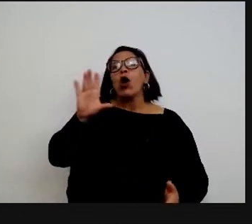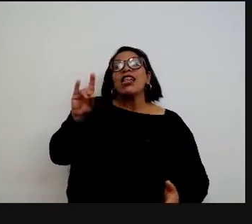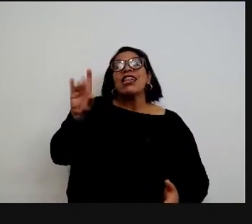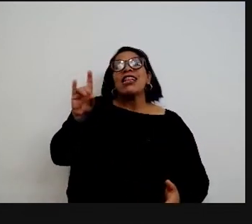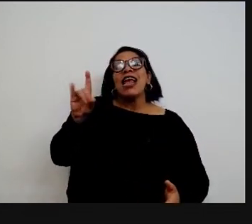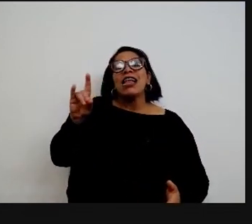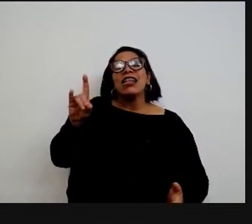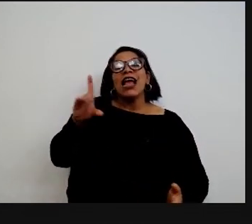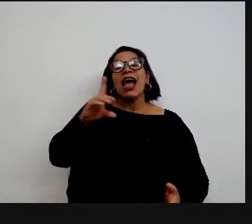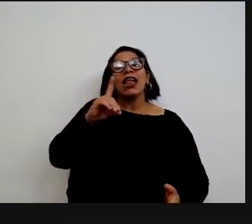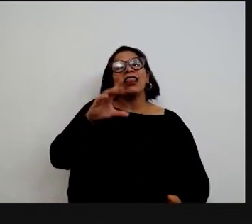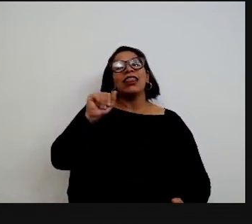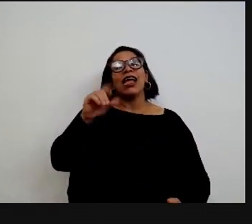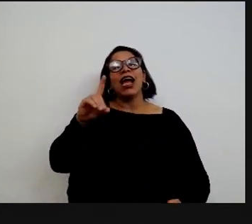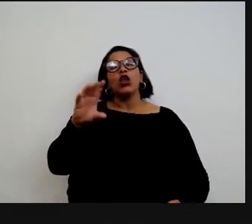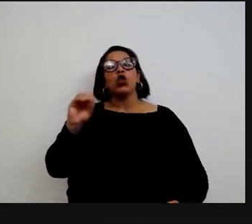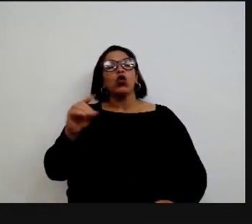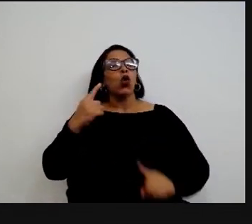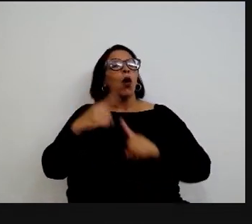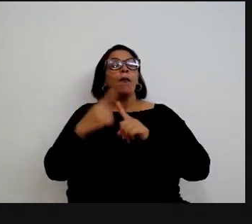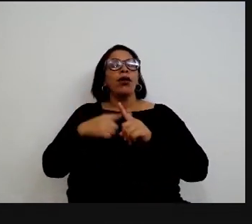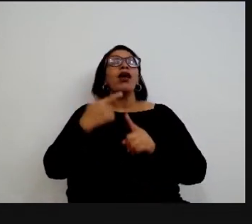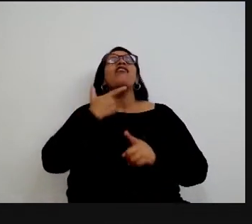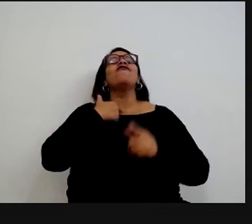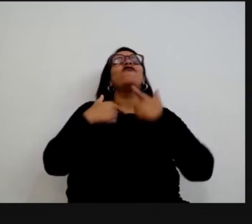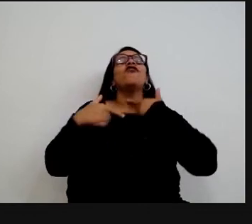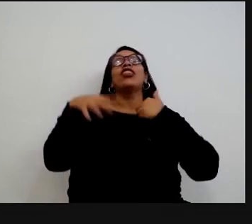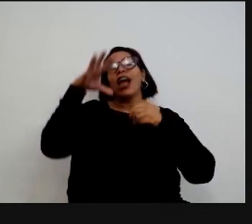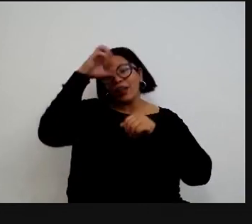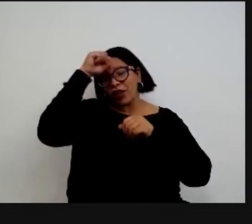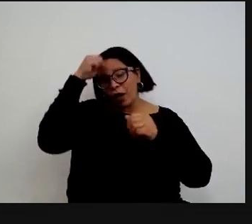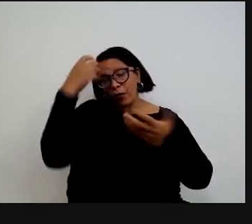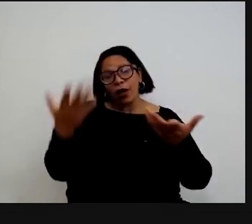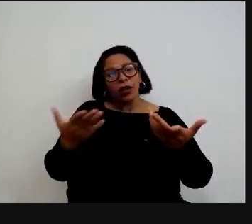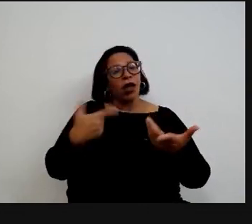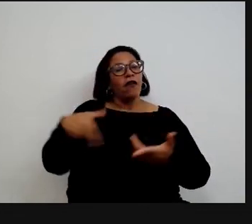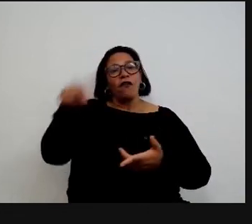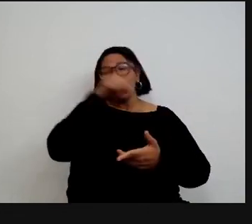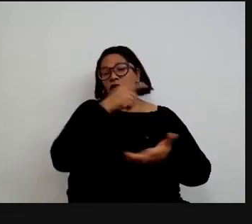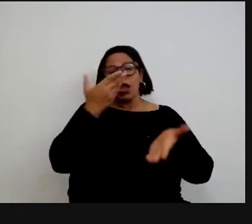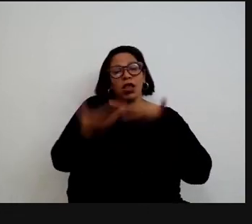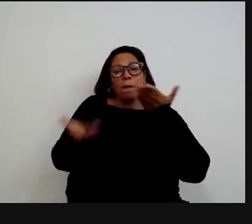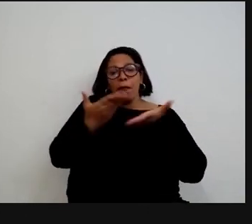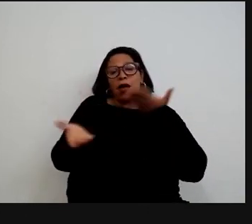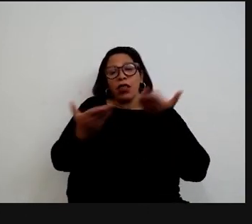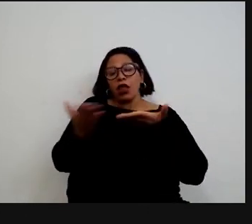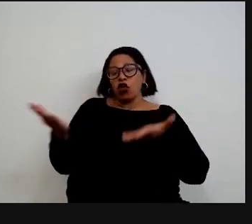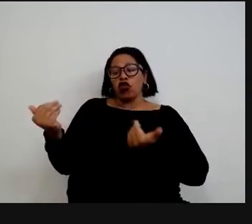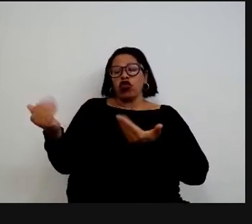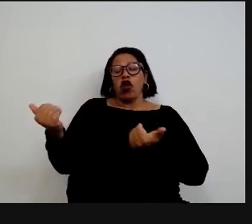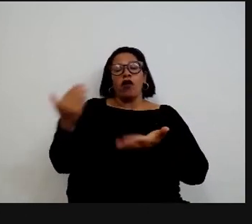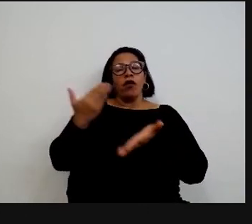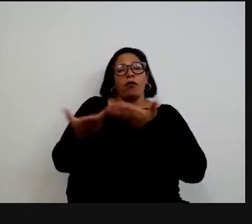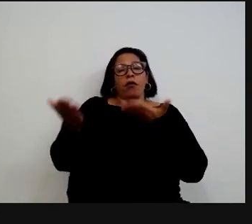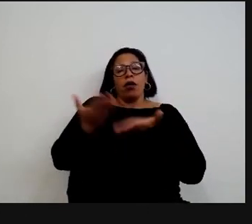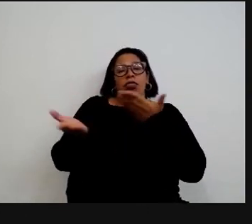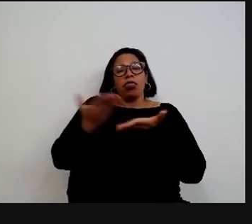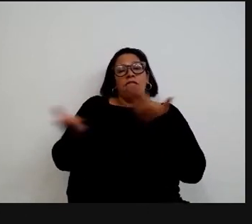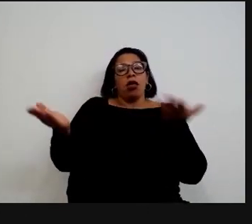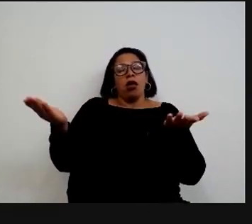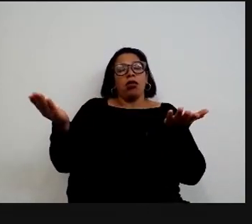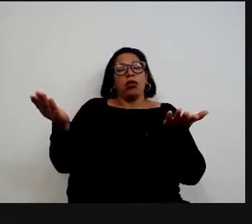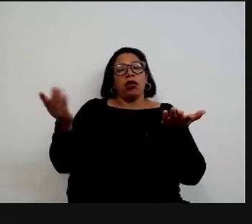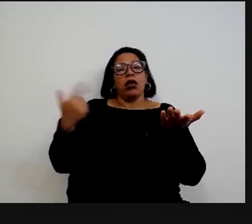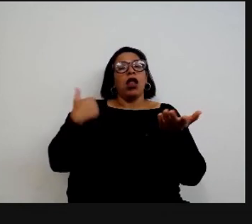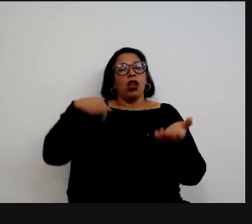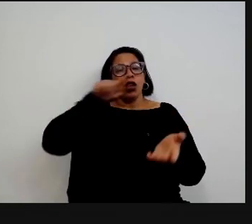o mercado está... Quem não domina ciência de dados agora está se perdendo, né? Para os jovens, todo mundo está se inserindo no